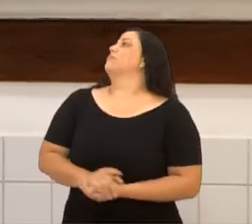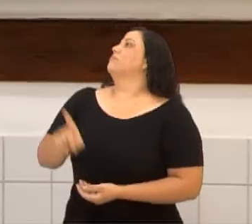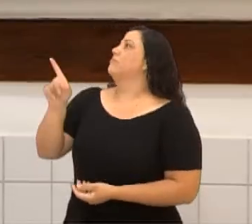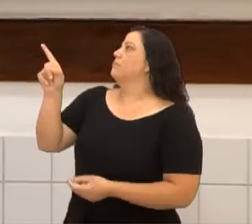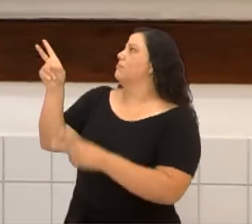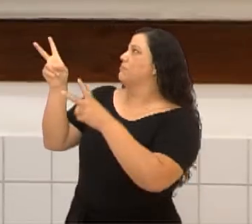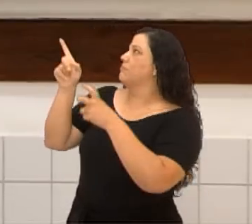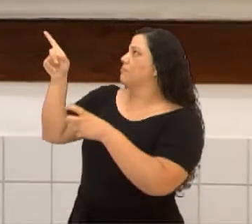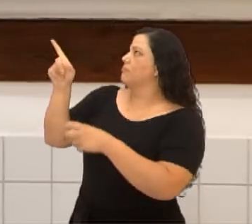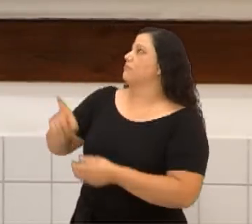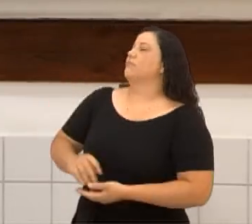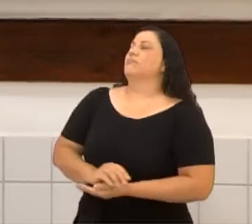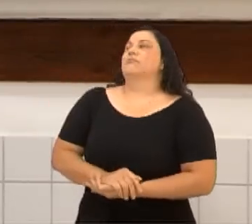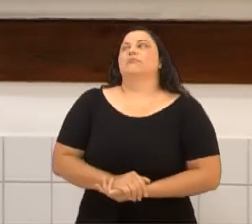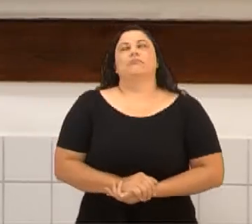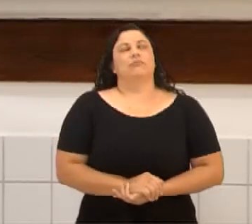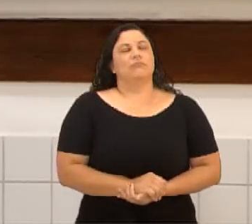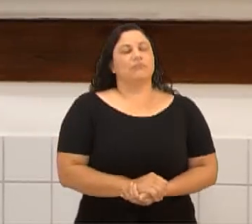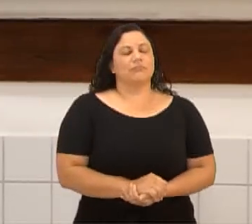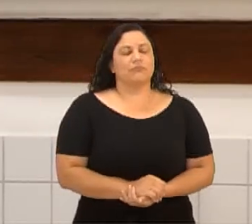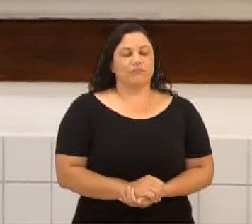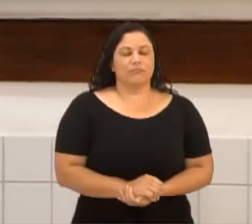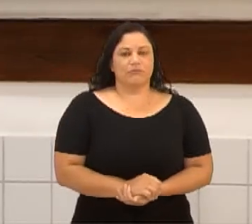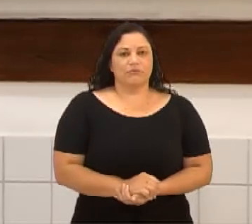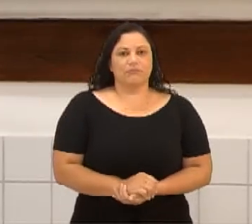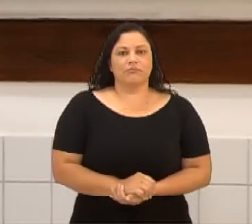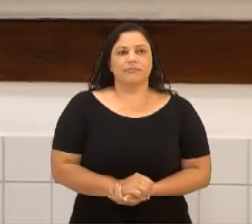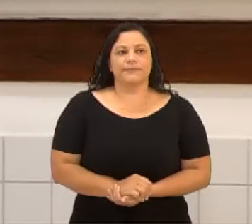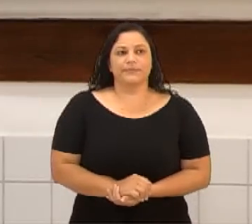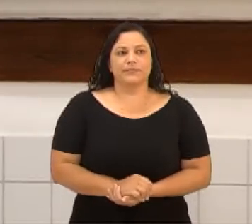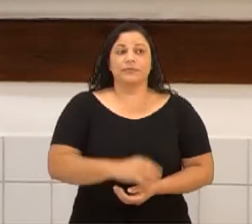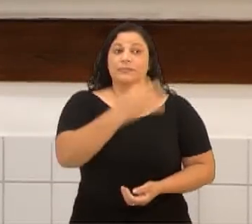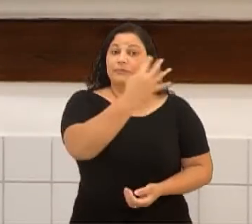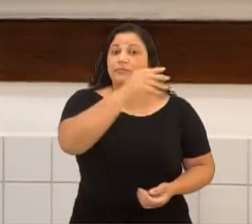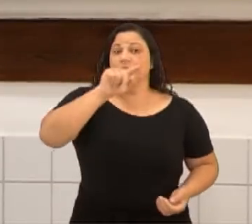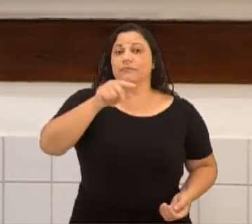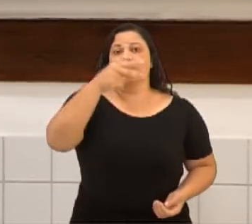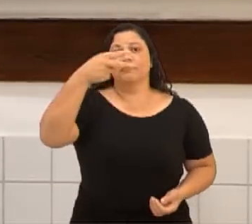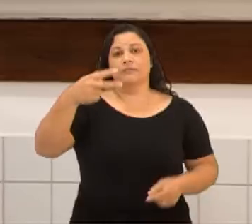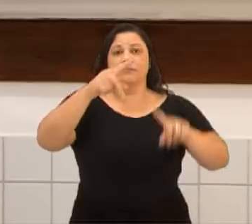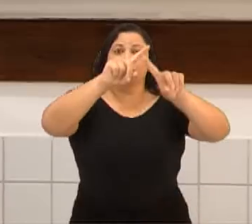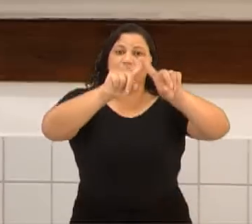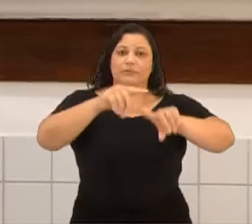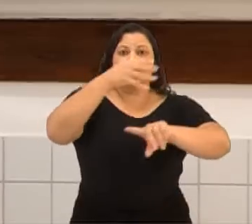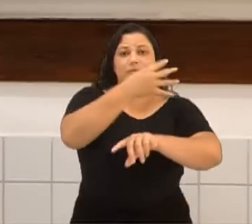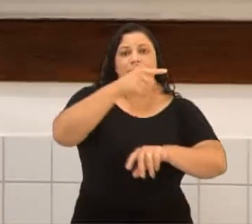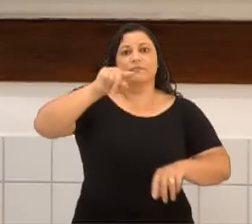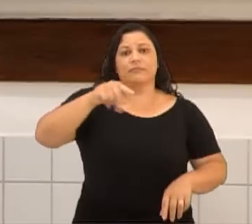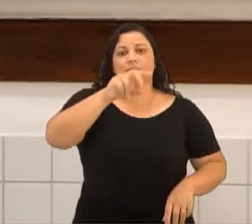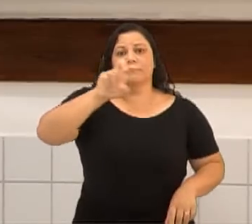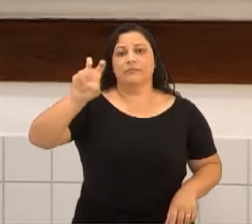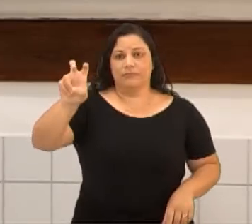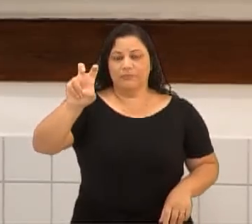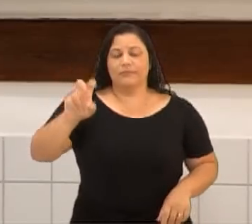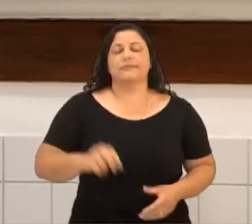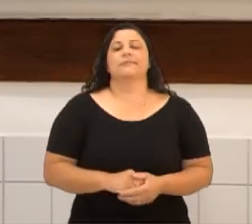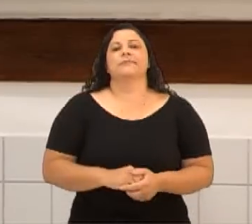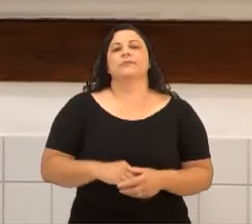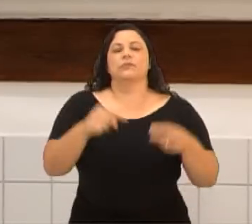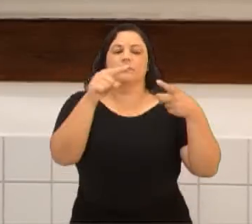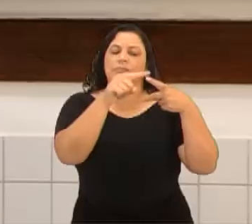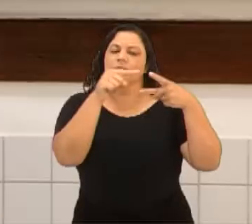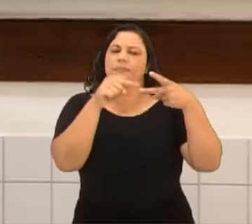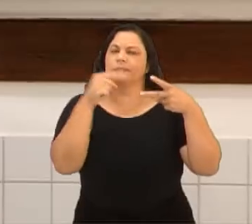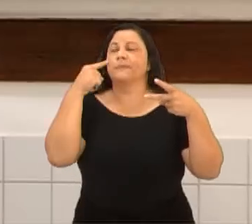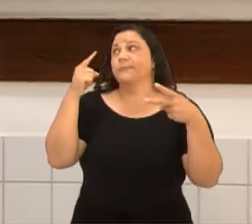4,2 vezes 4,5. Vamos sempre conferir os valores antes de fazer as contas erradas.